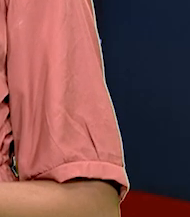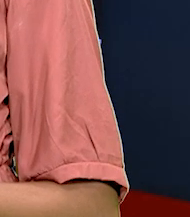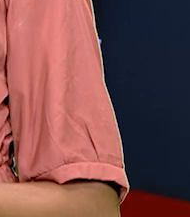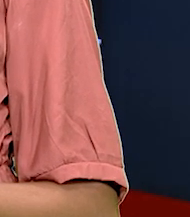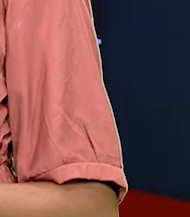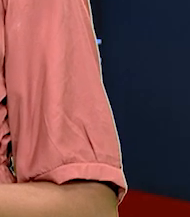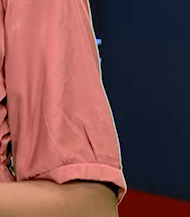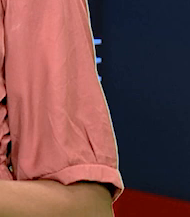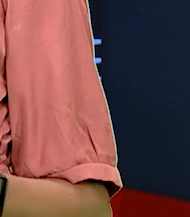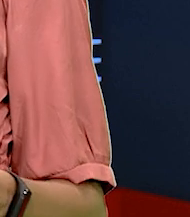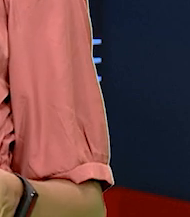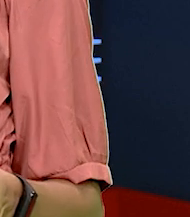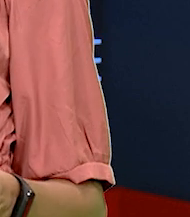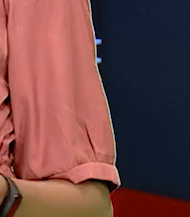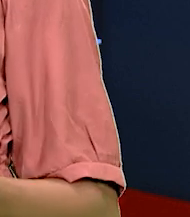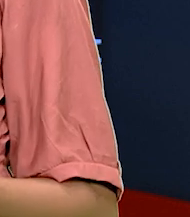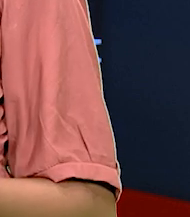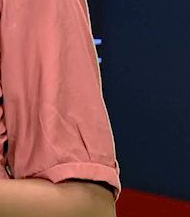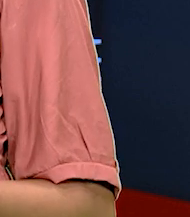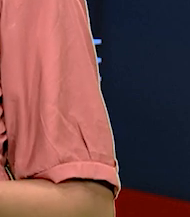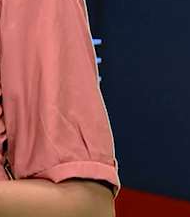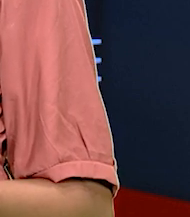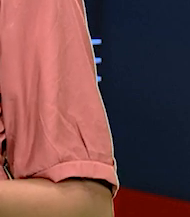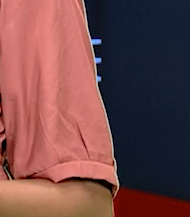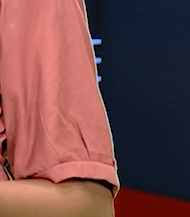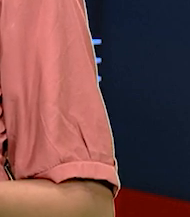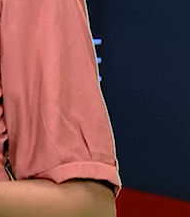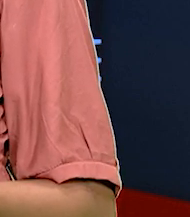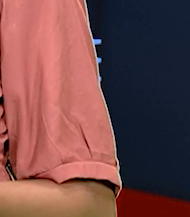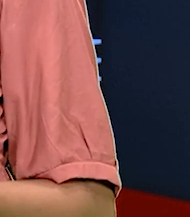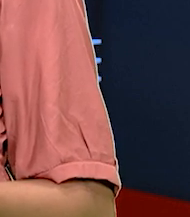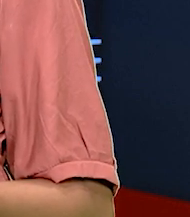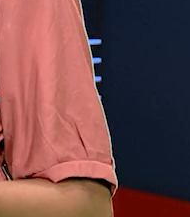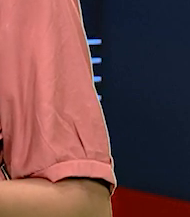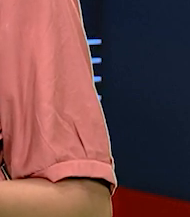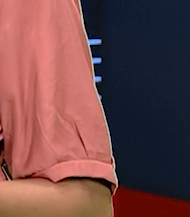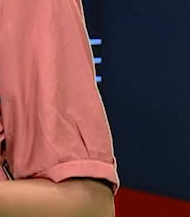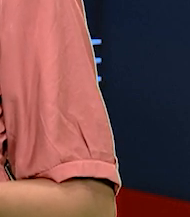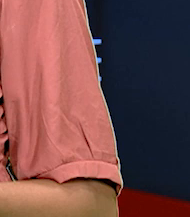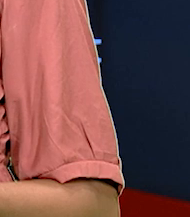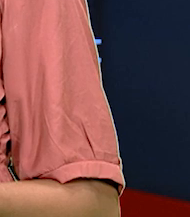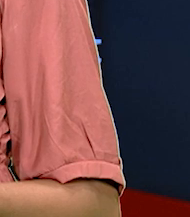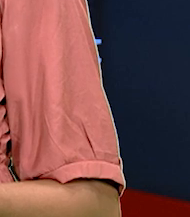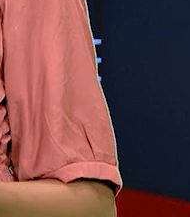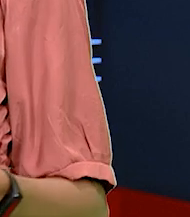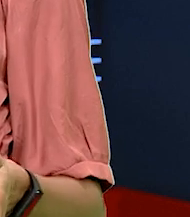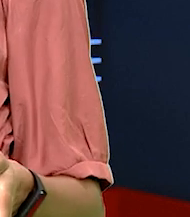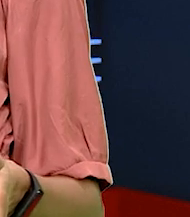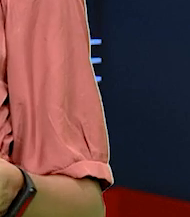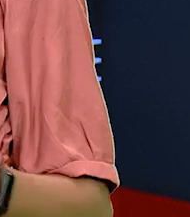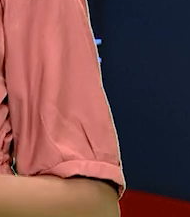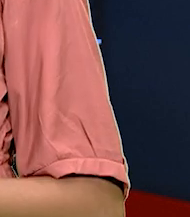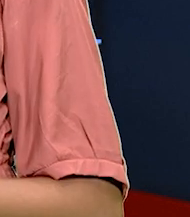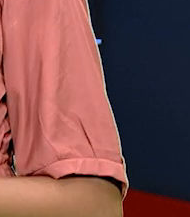O Conselho de Ministros de Portugal aprovou o aumento do salário mínimo para 635 euros a partir de janeiro de